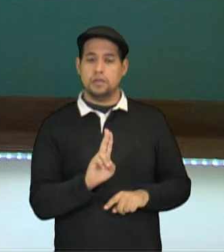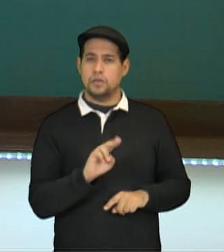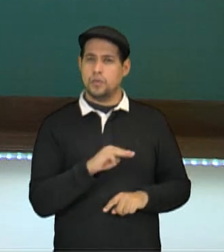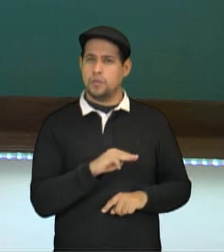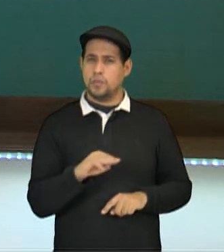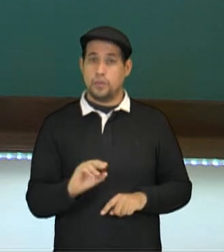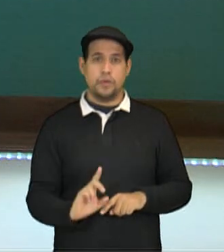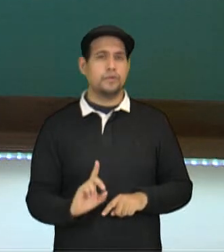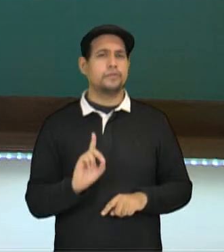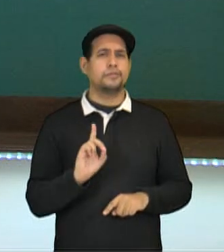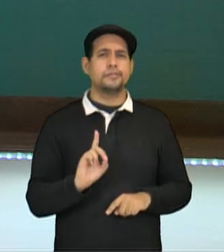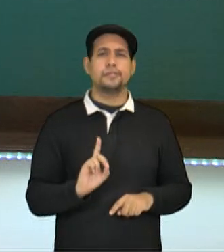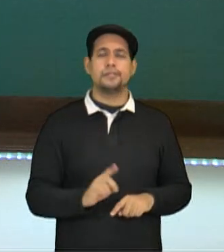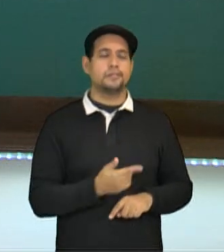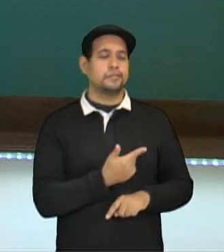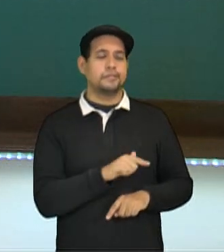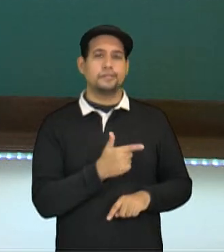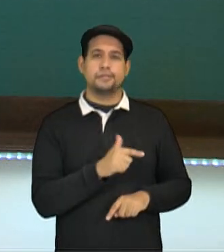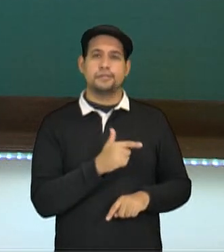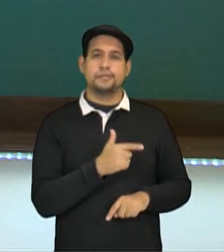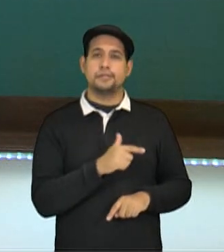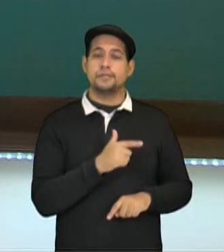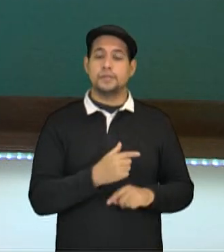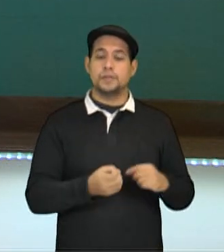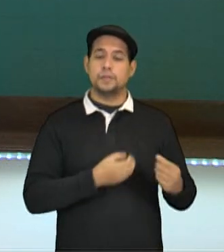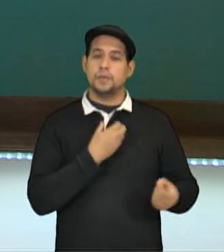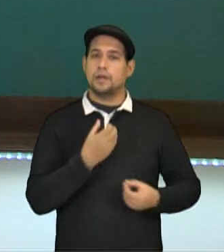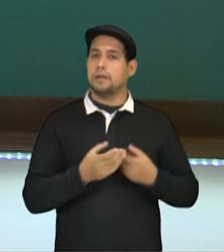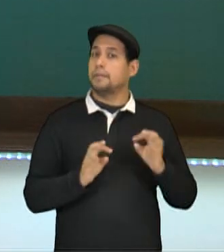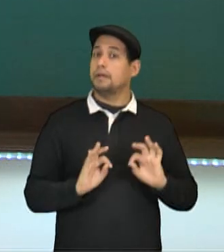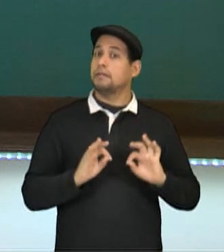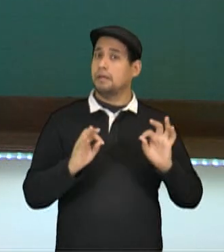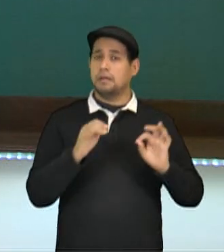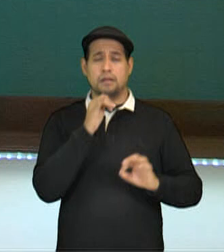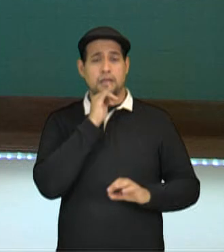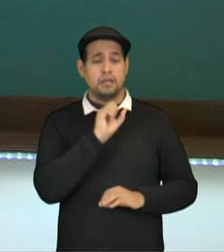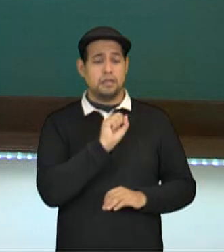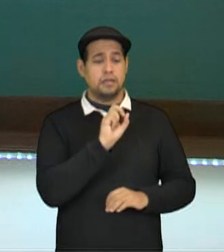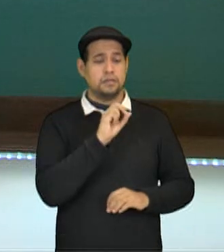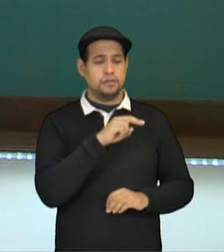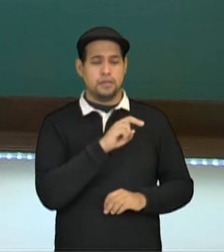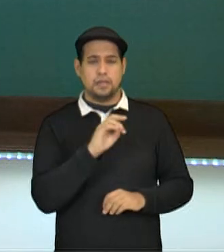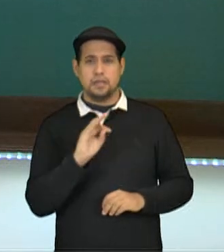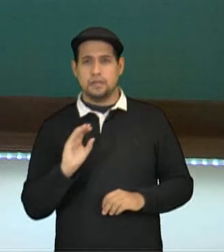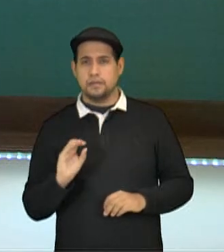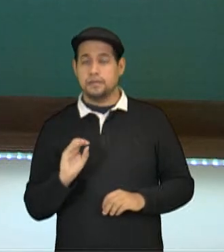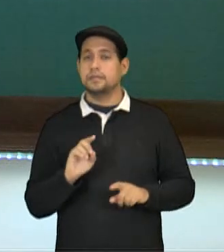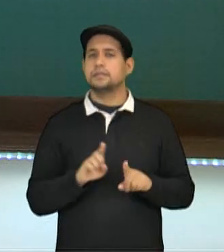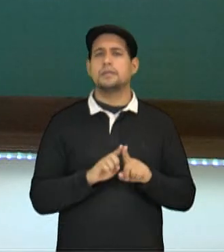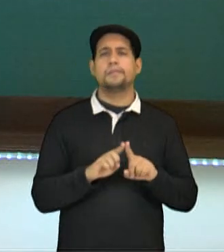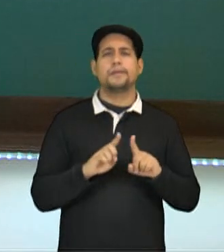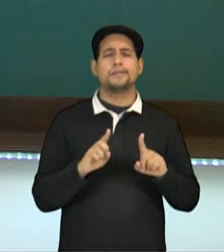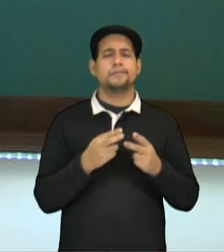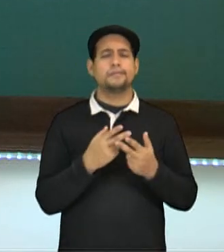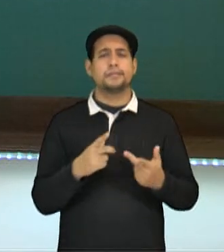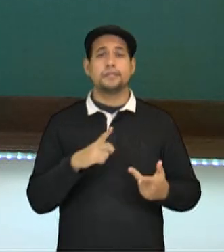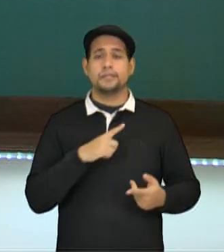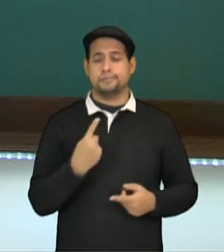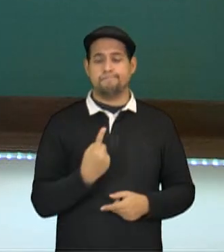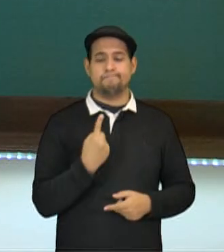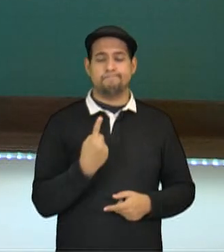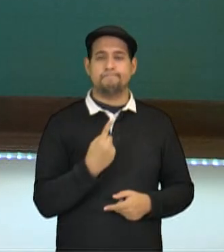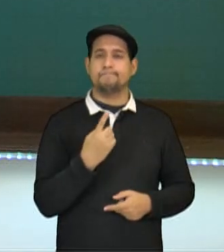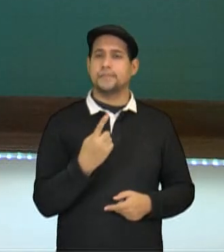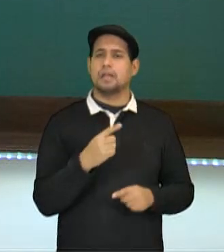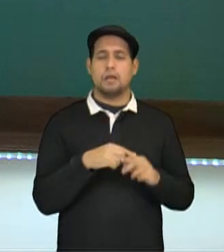era diferente porque ele não seguia esses poemas técnicos, como sonetos, por exemplo. Estrofes, há uma única